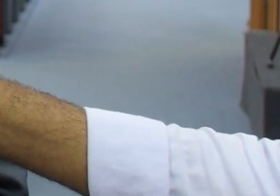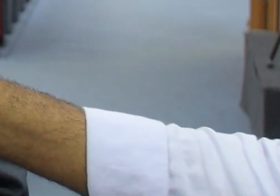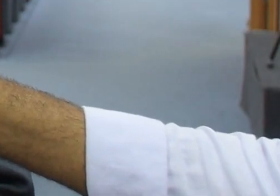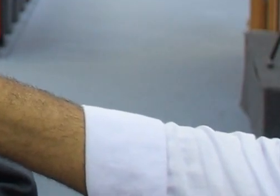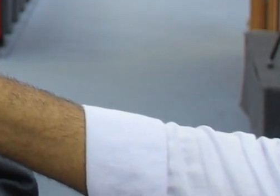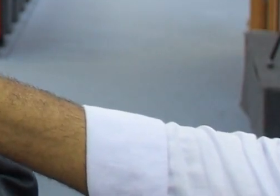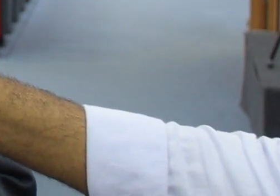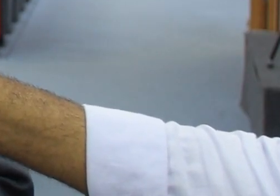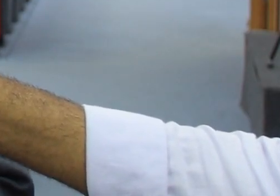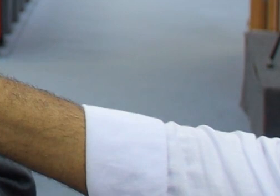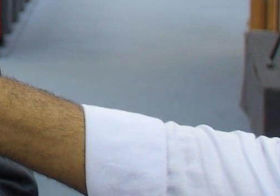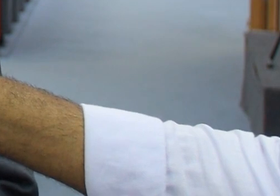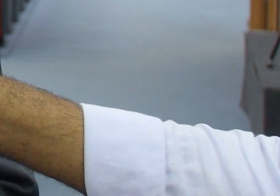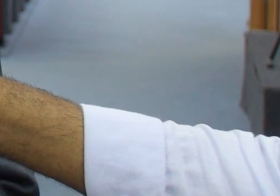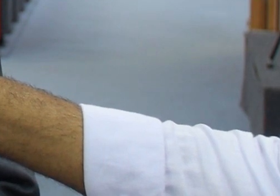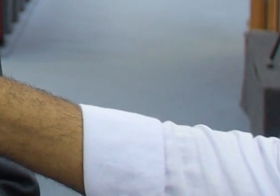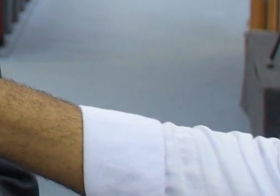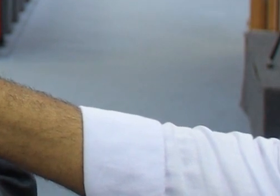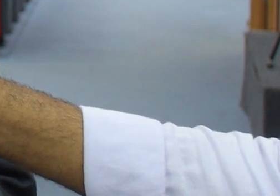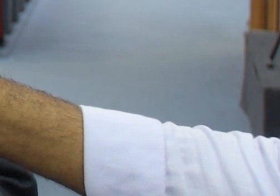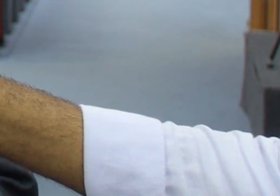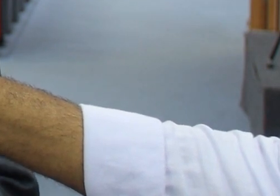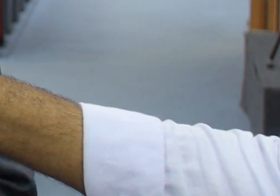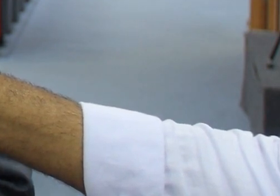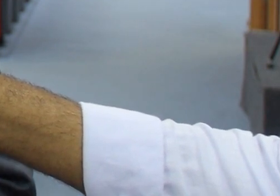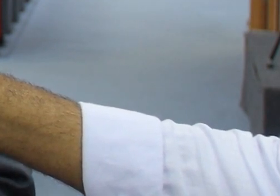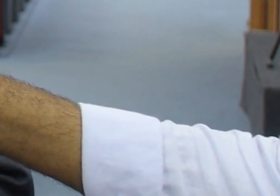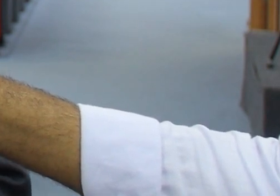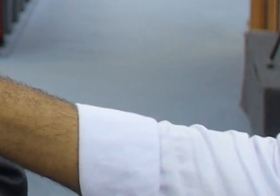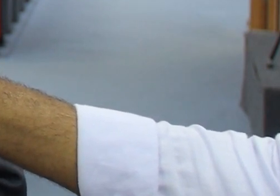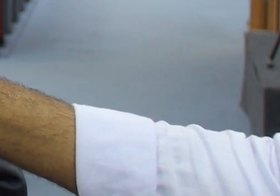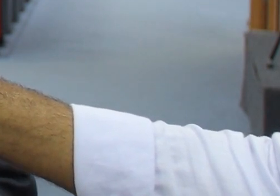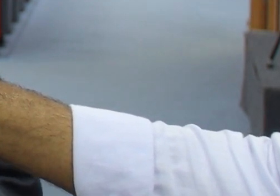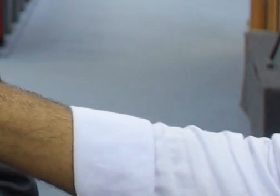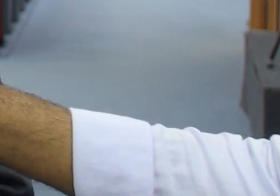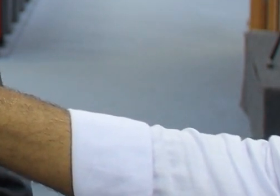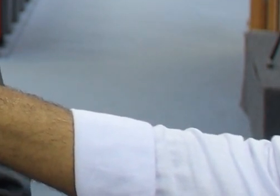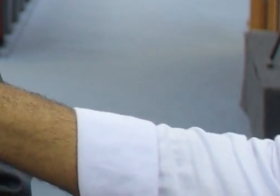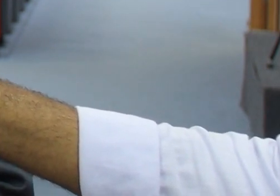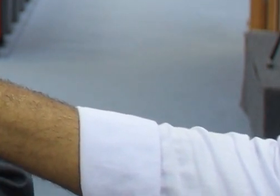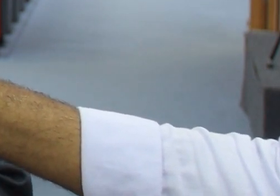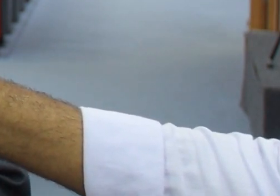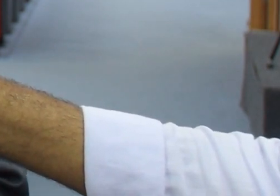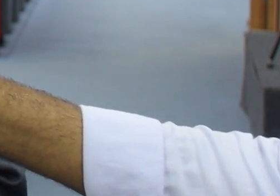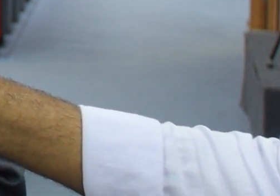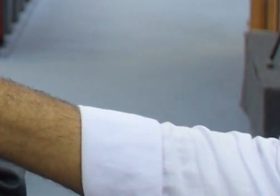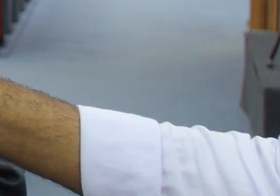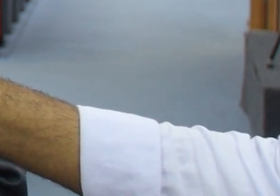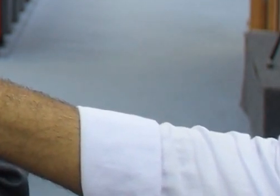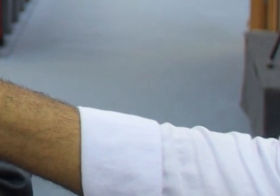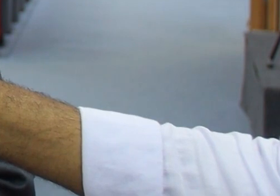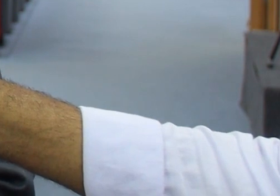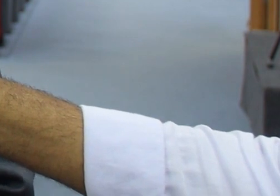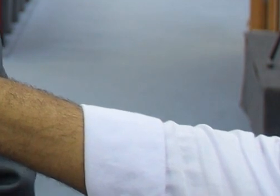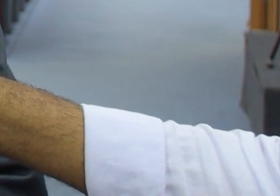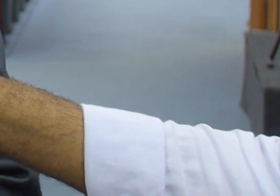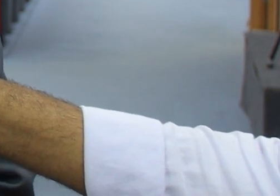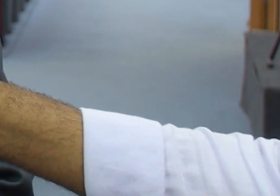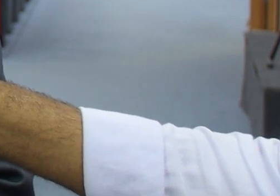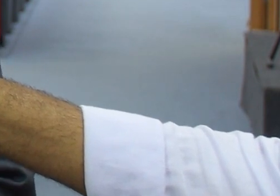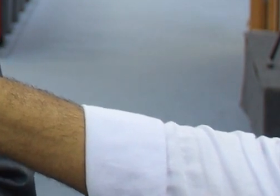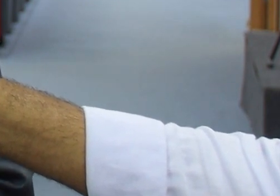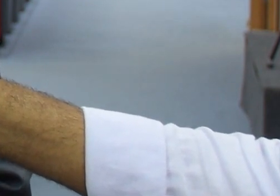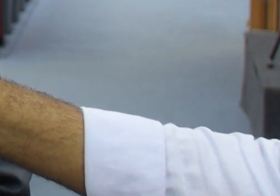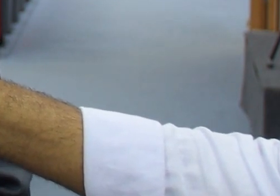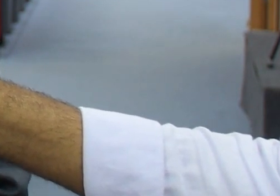podemos fazer um um apanhado do que tá em execução Como por exemplo o atendimento Público Veterinário já